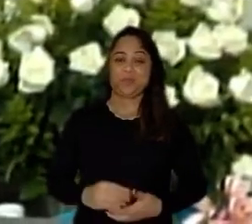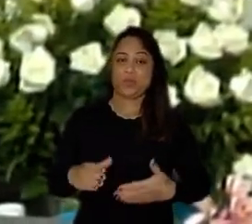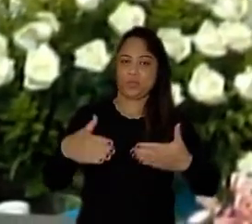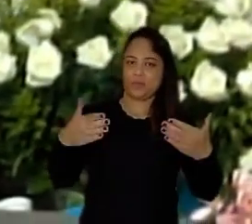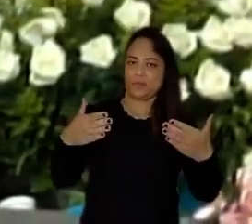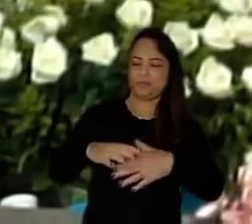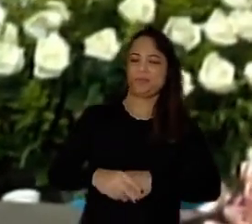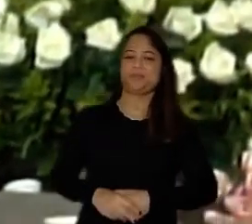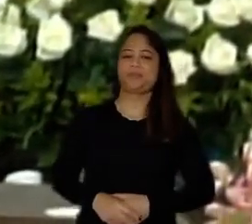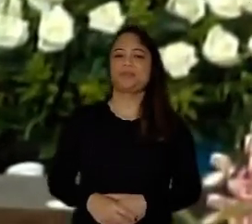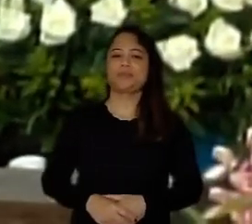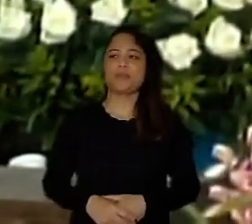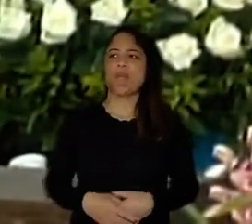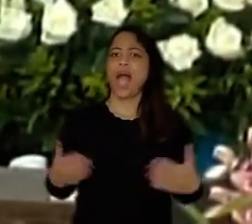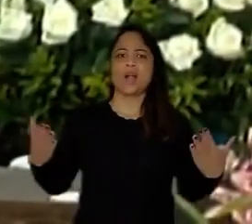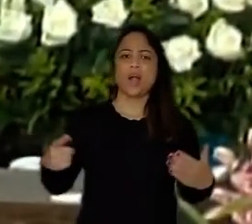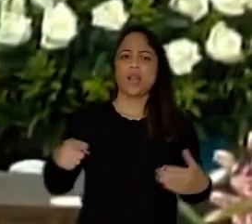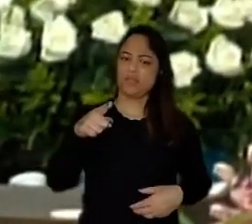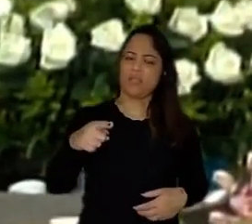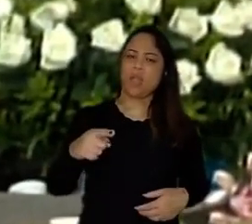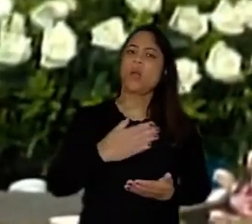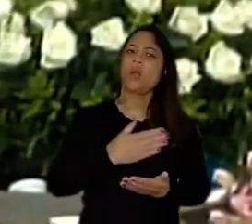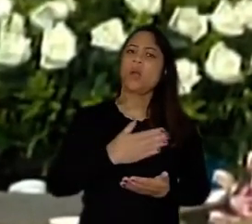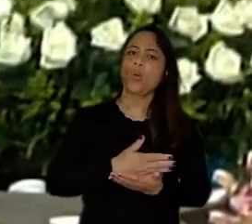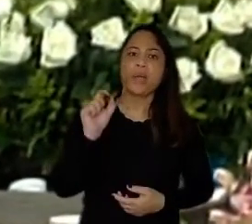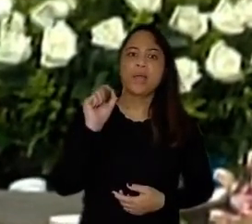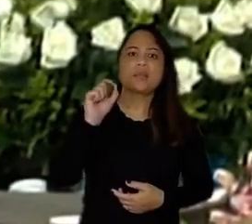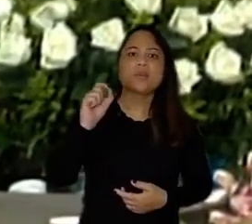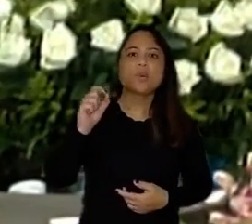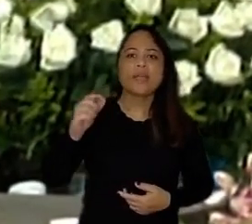Então começa a abrir a sua boca para profetizar.